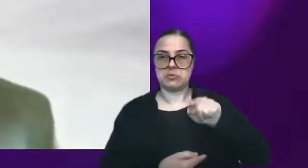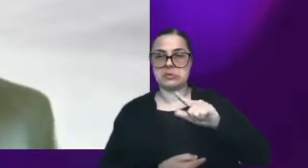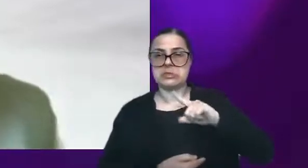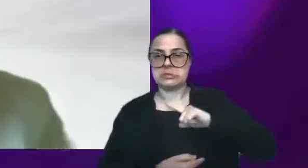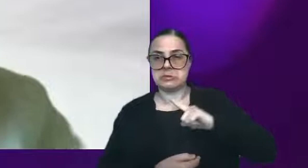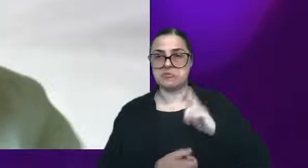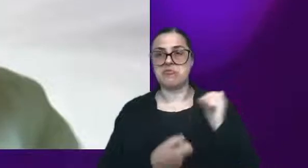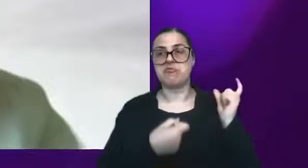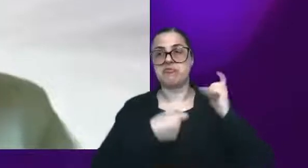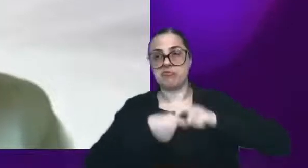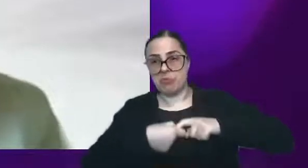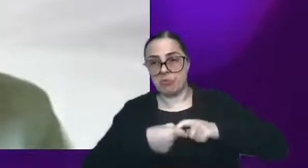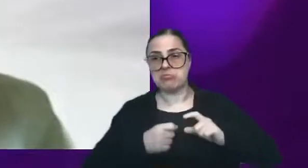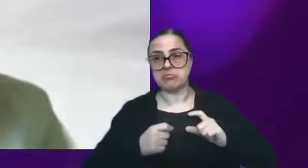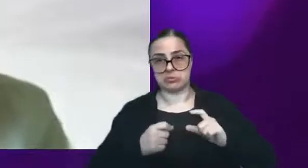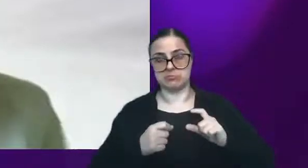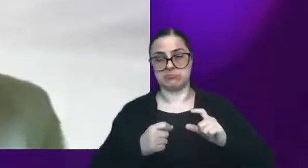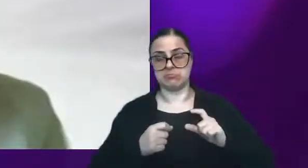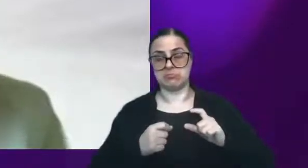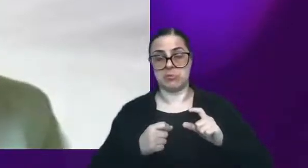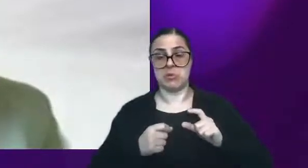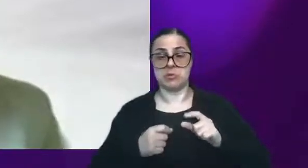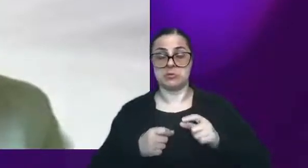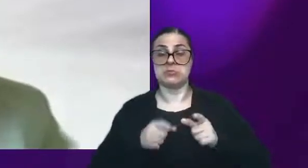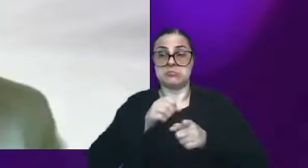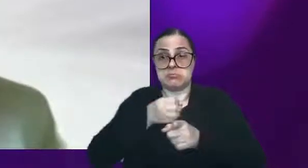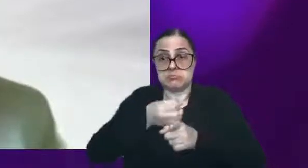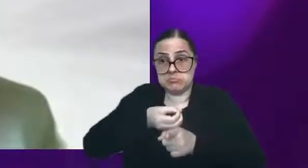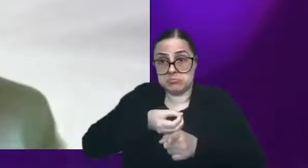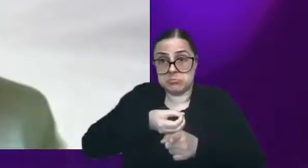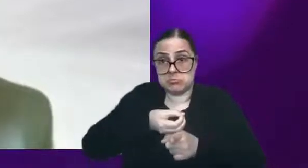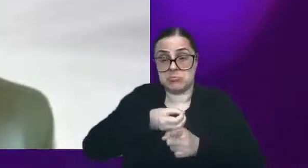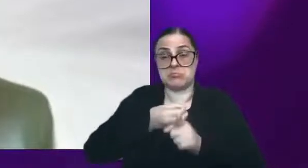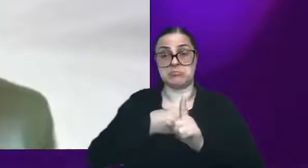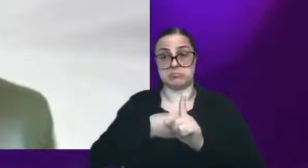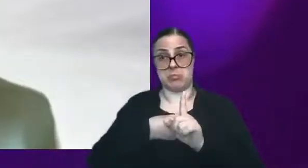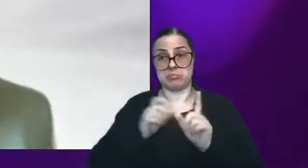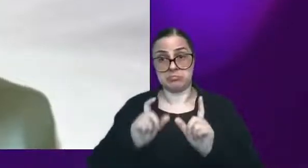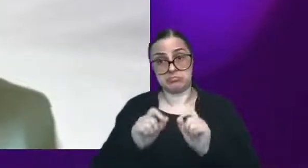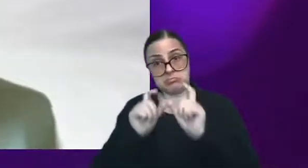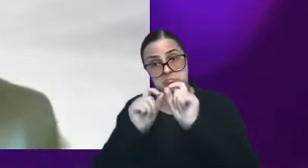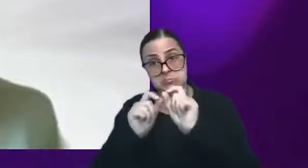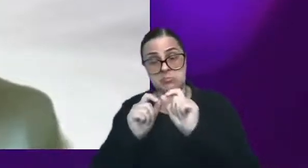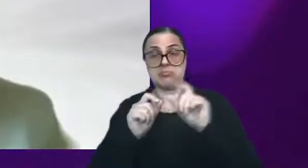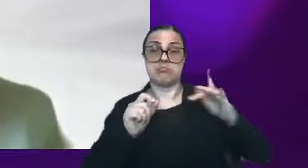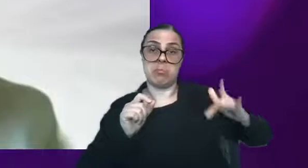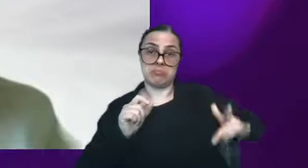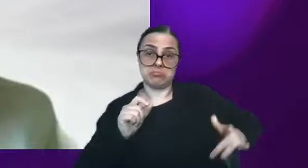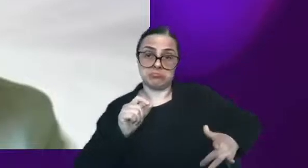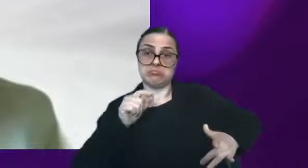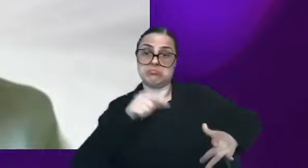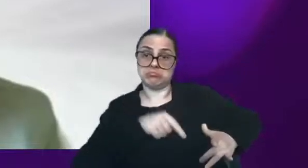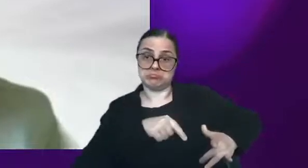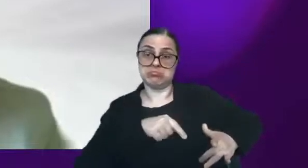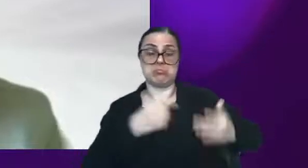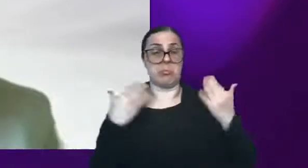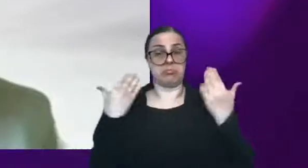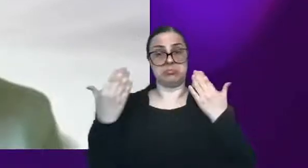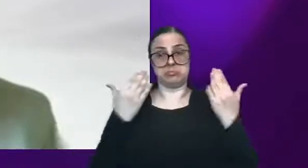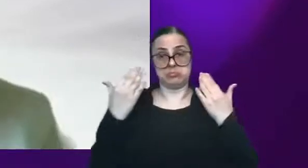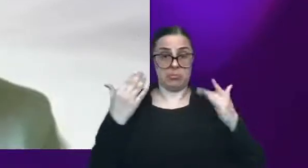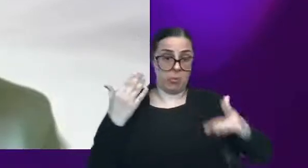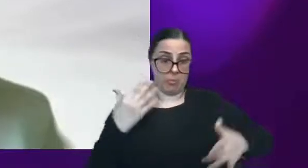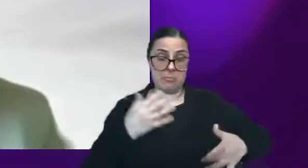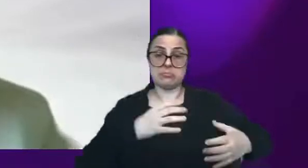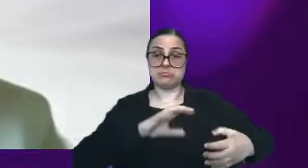a possibilidade de fazer o transplante. Então, o transplante de fígado nos protocolos estaria indicado no colangiocarcinoma para aquela doença